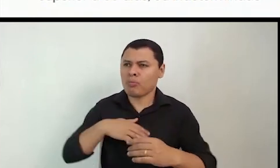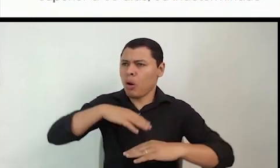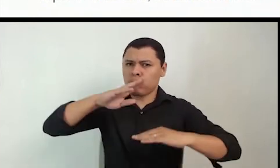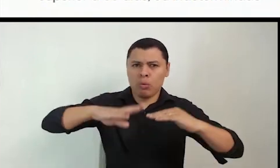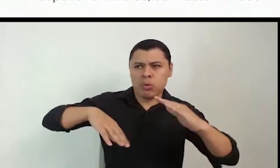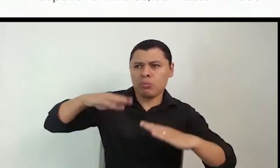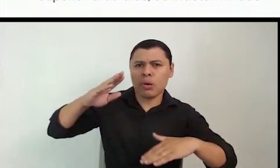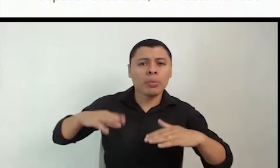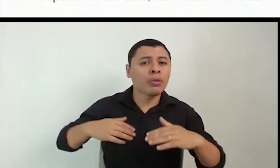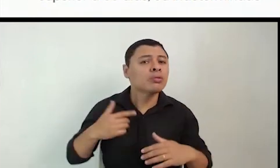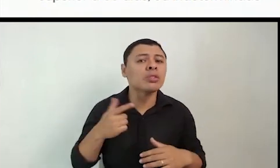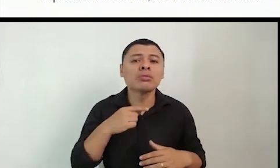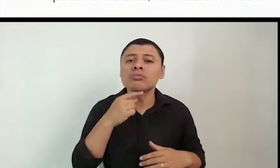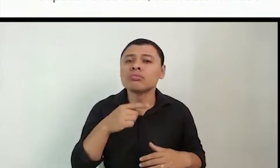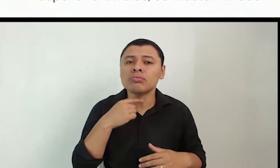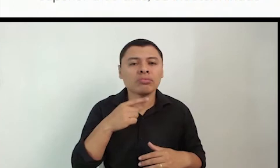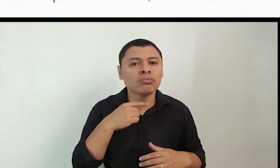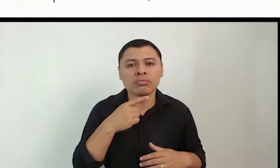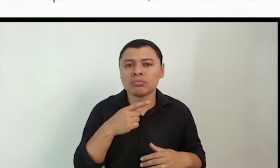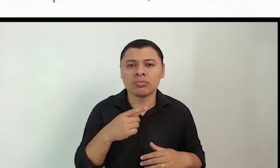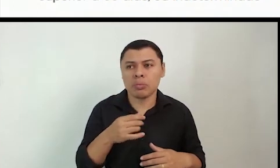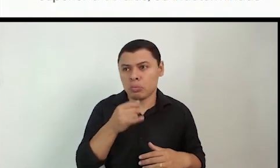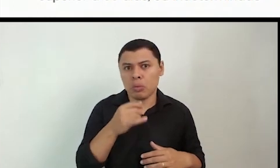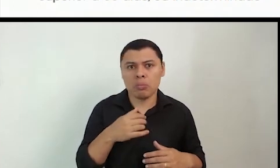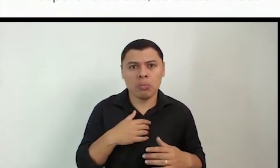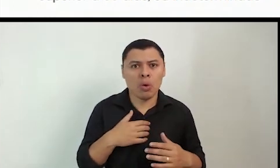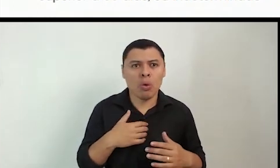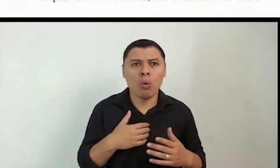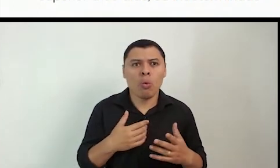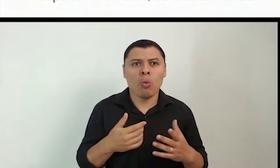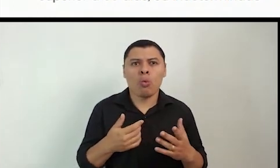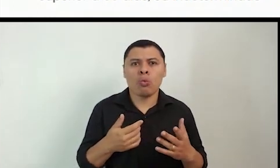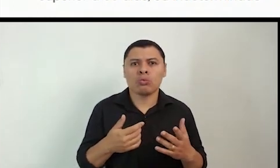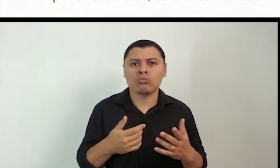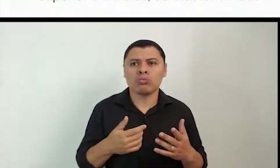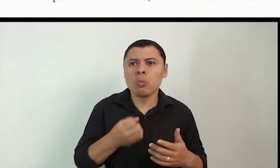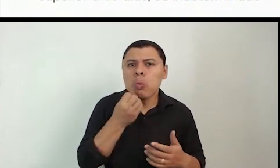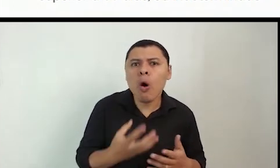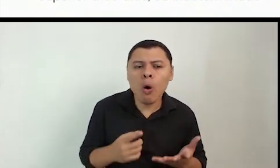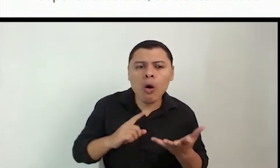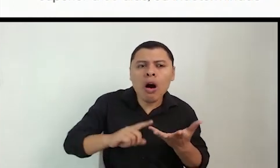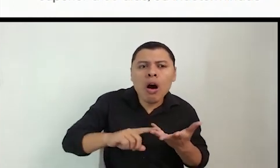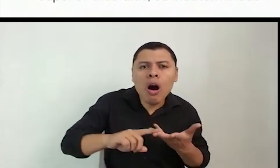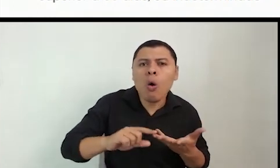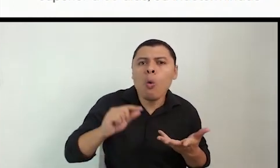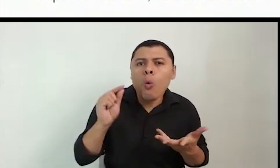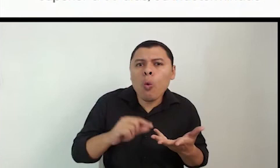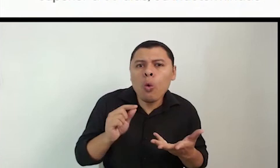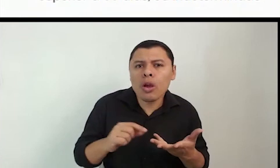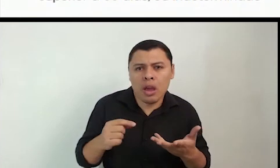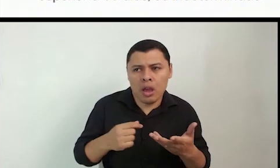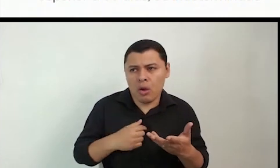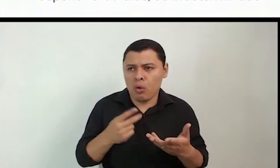assim, eu não falo das minhas qualidades se eu não acreditar nelas 100%, porque eu vou achar que eu estou mentindo,